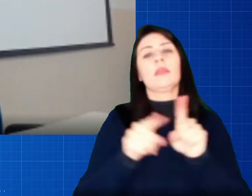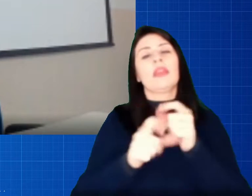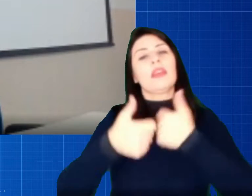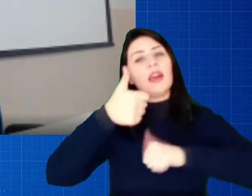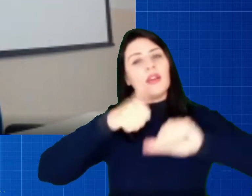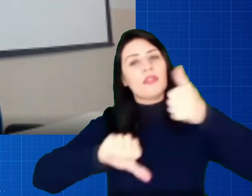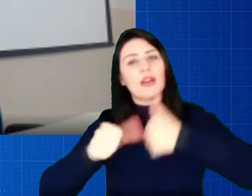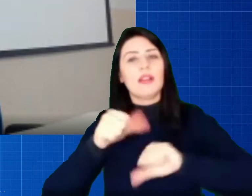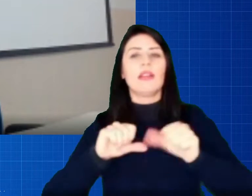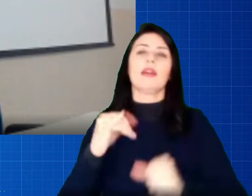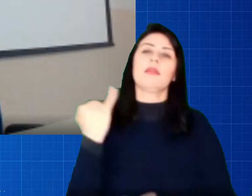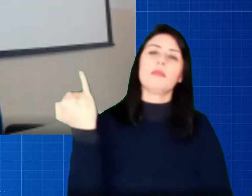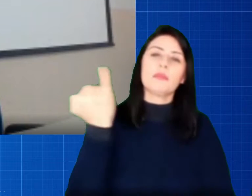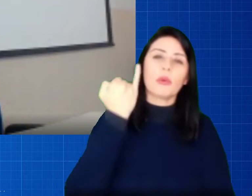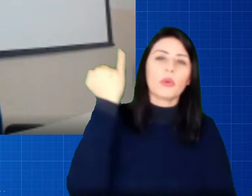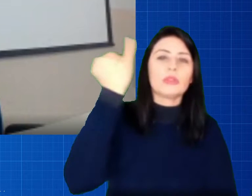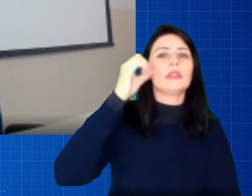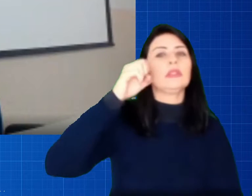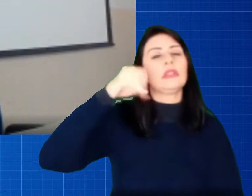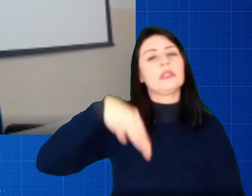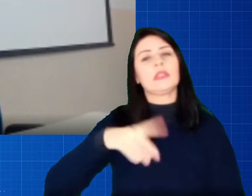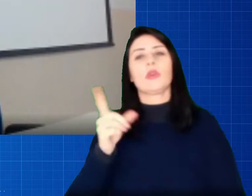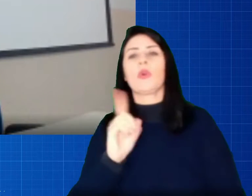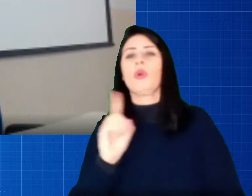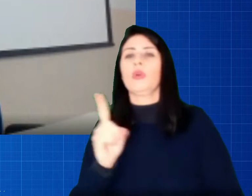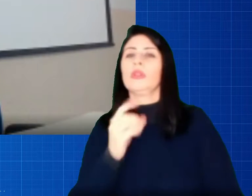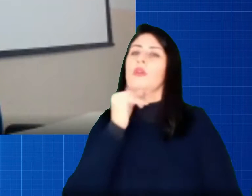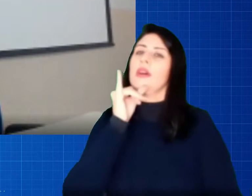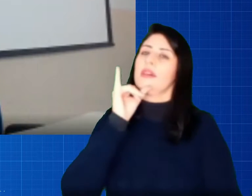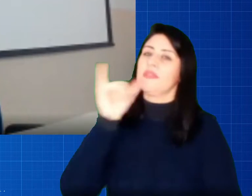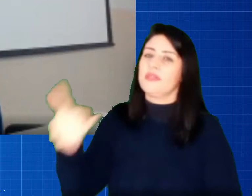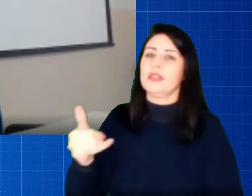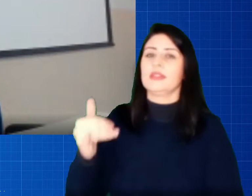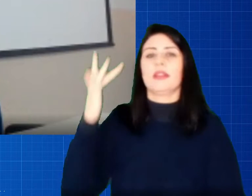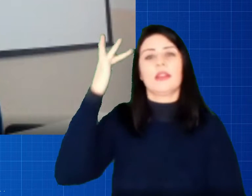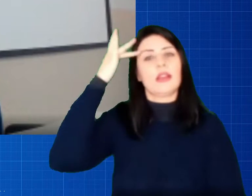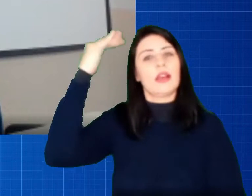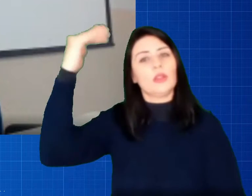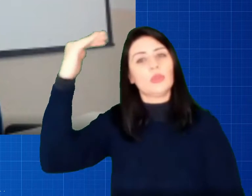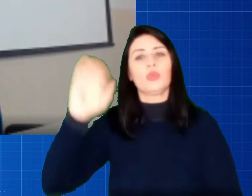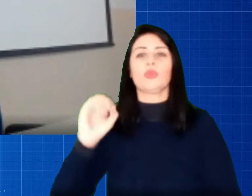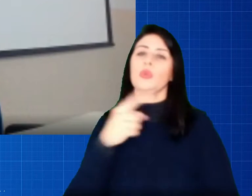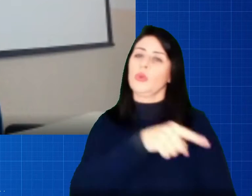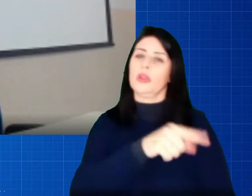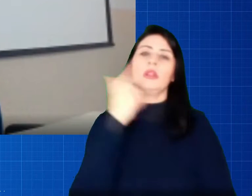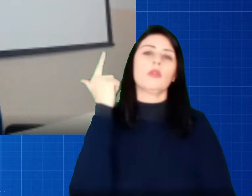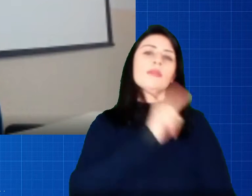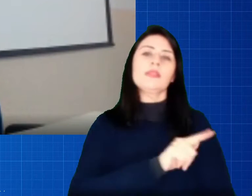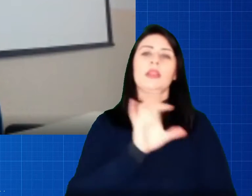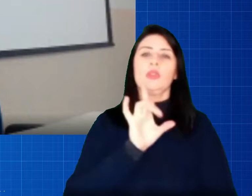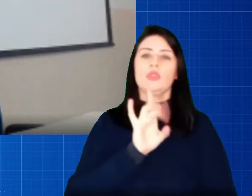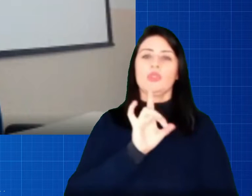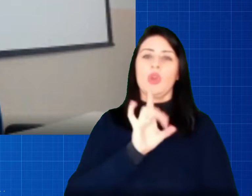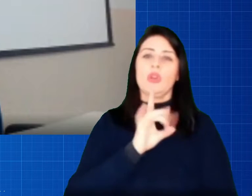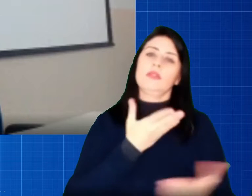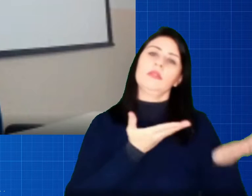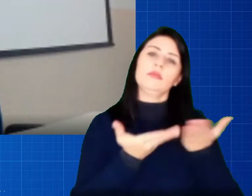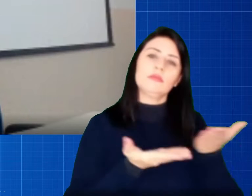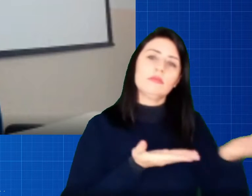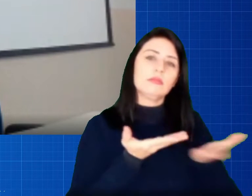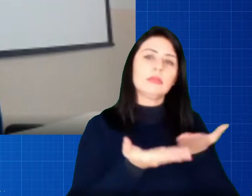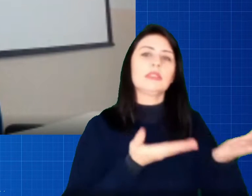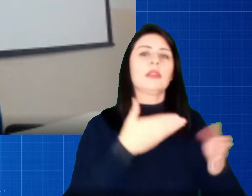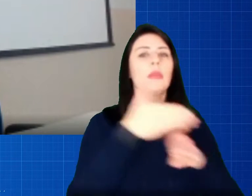e avaliar a necessidade de estar acionando um adulto ou não, ou se ele consegue conduzir